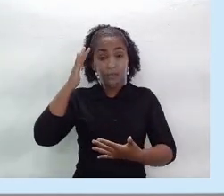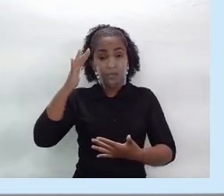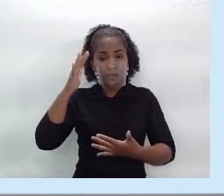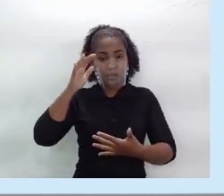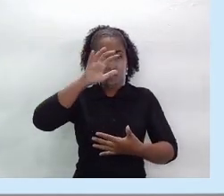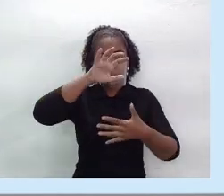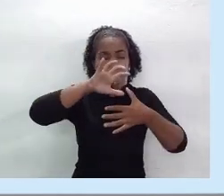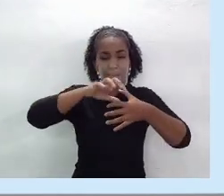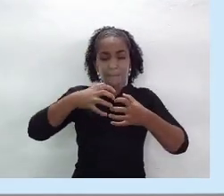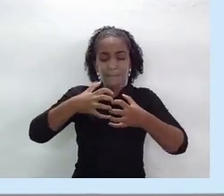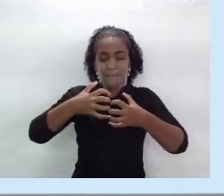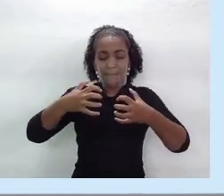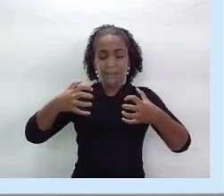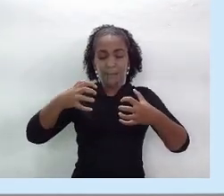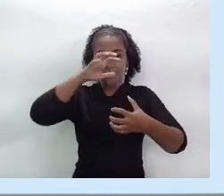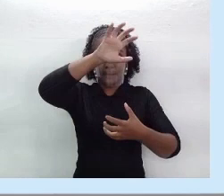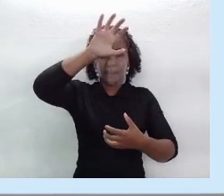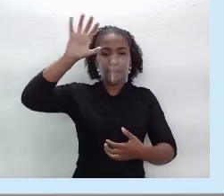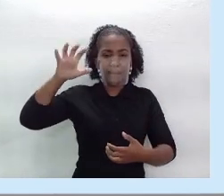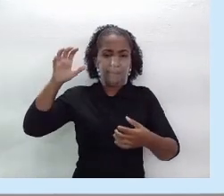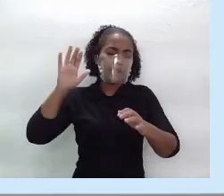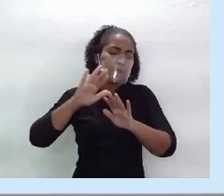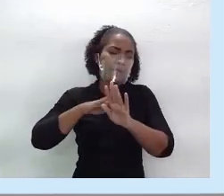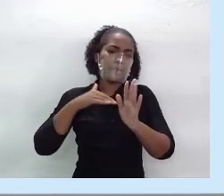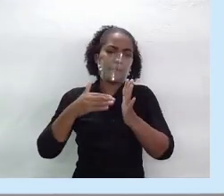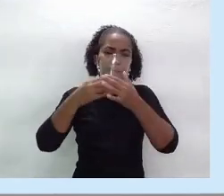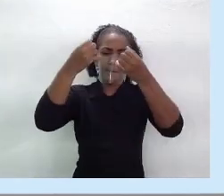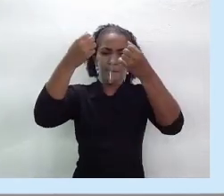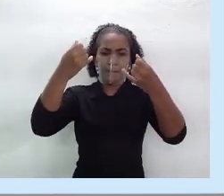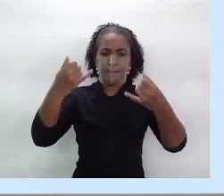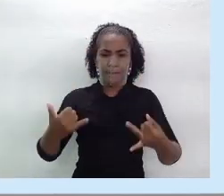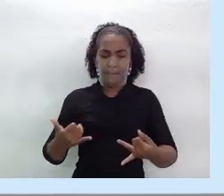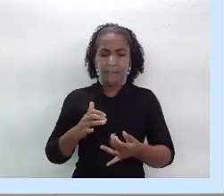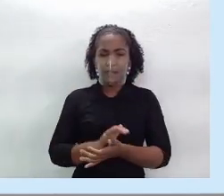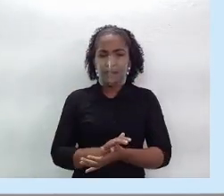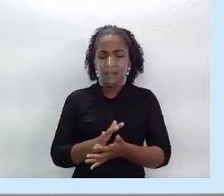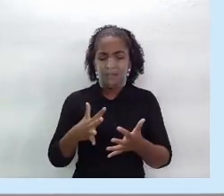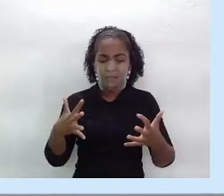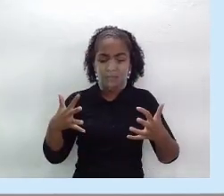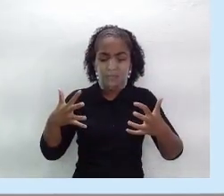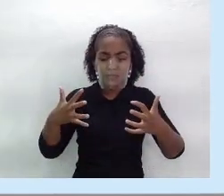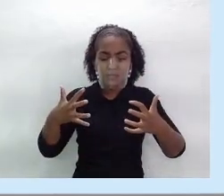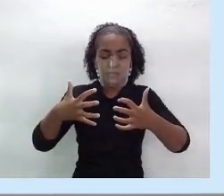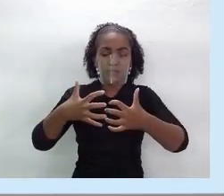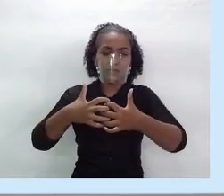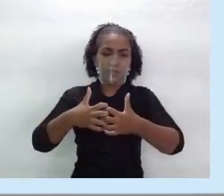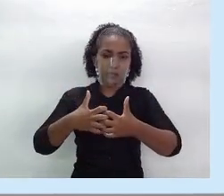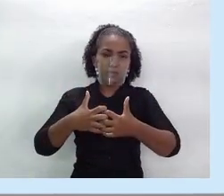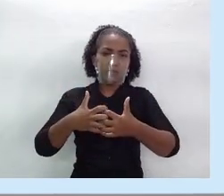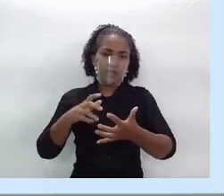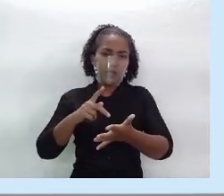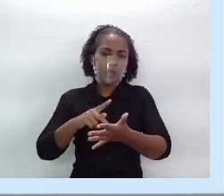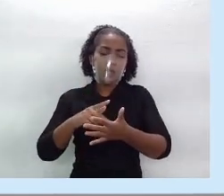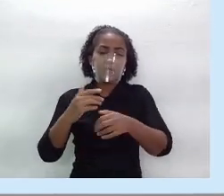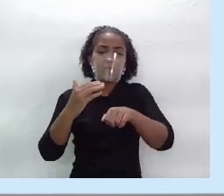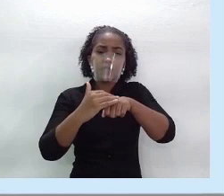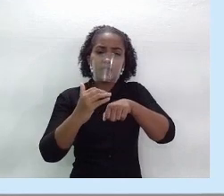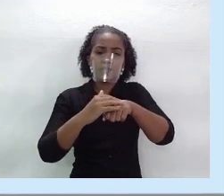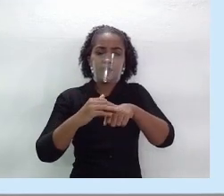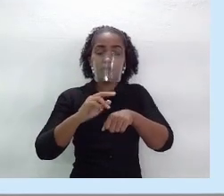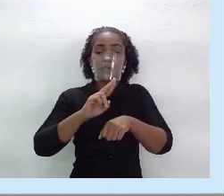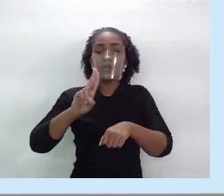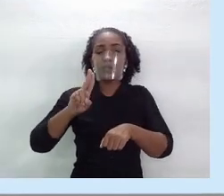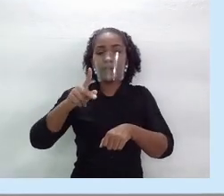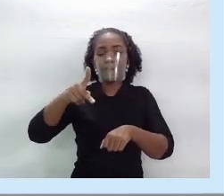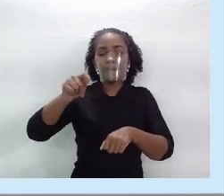continental, todos esses continentes que eu falei para vocês, eles eram juntos, que ele justamente denominou de